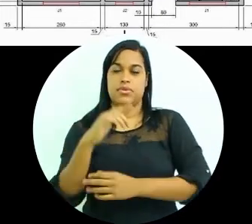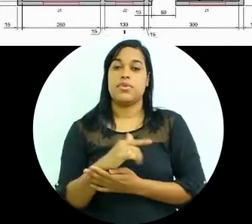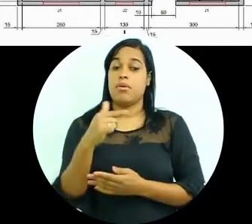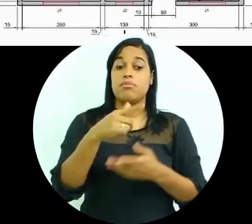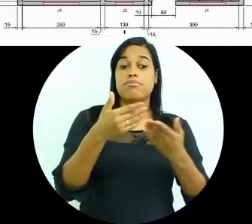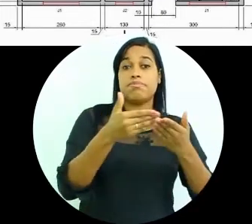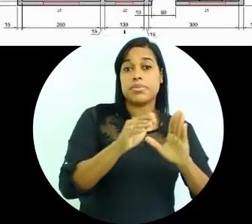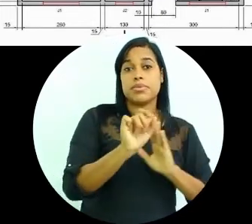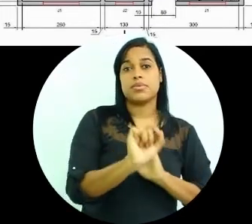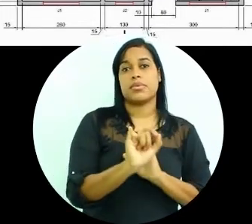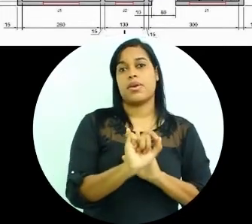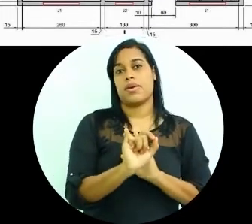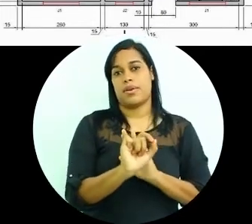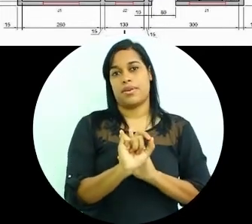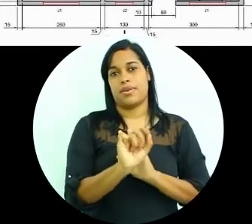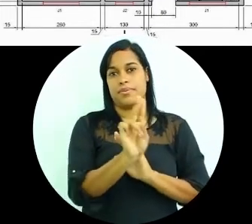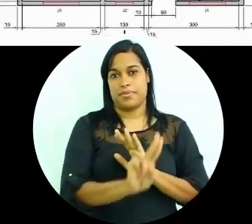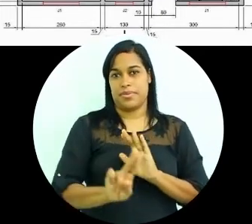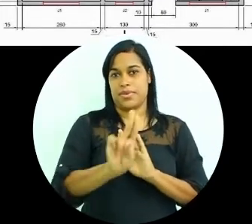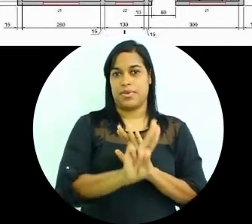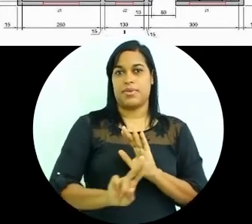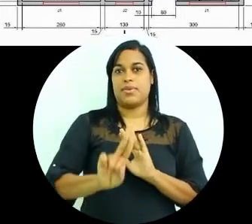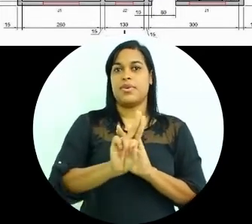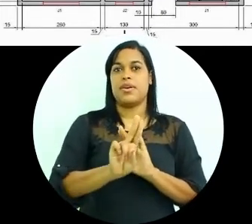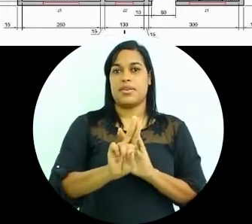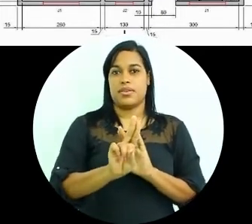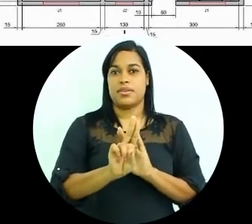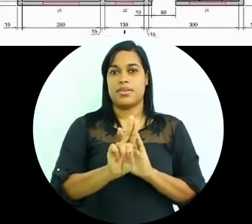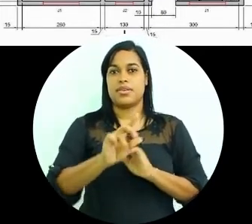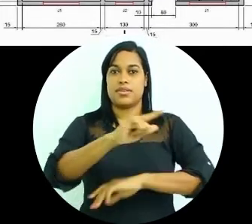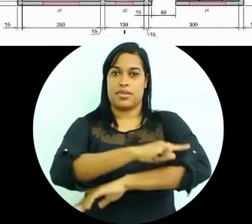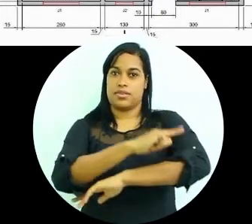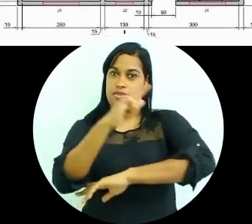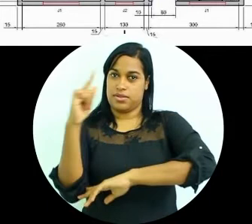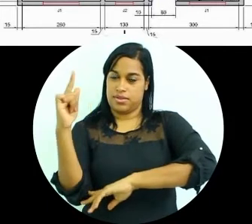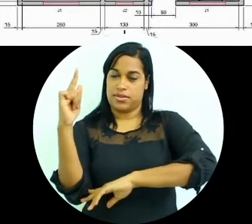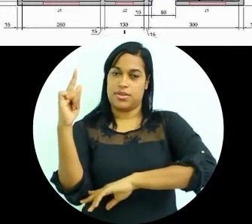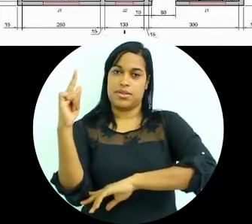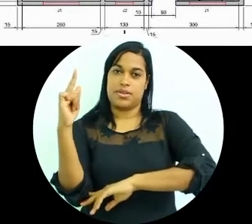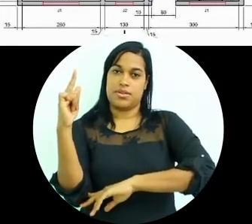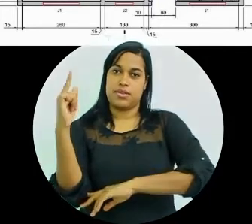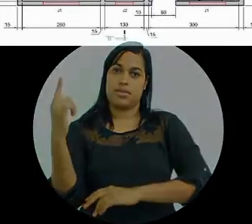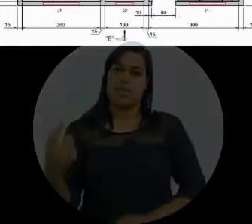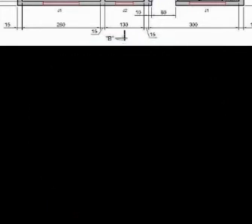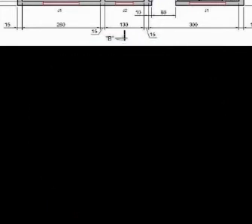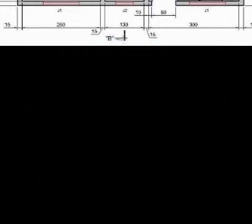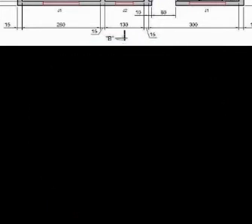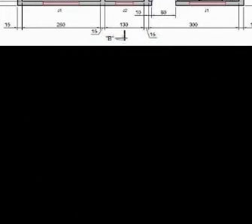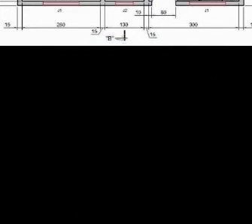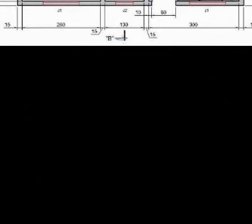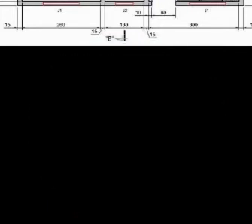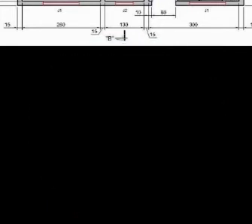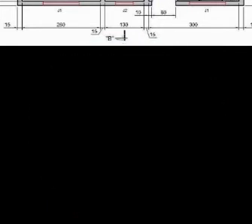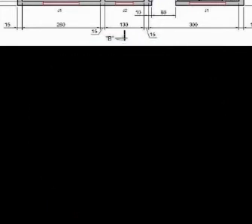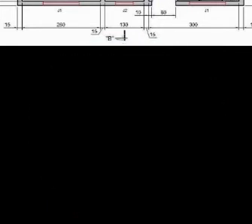Nós fazemos essa abertura para utilizar o layer Janelas